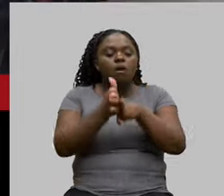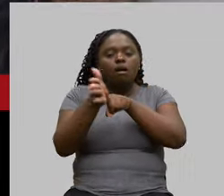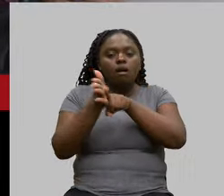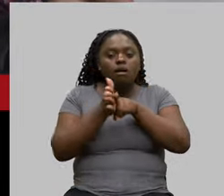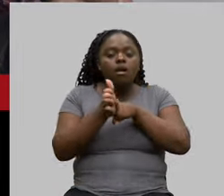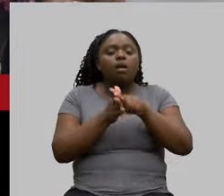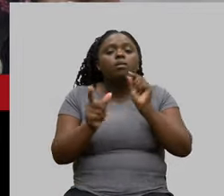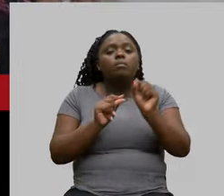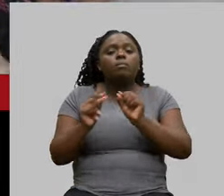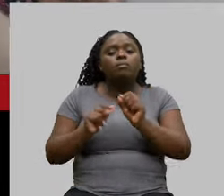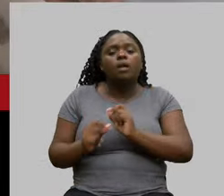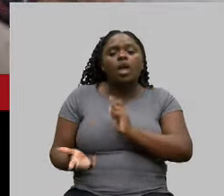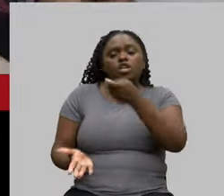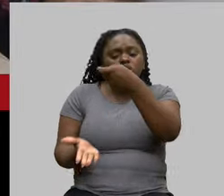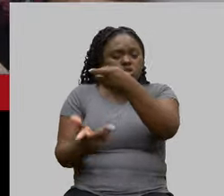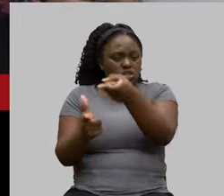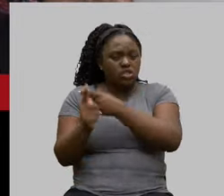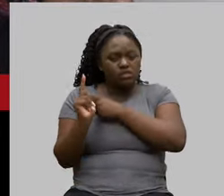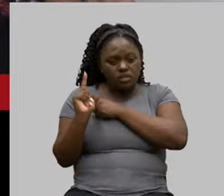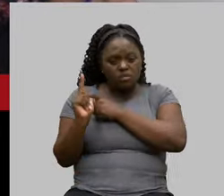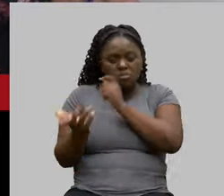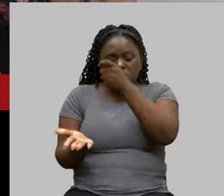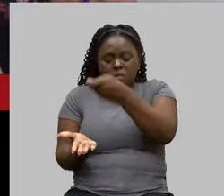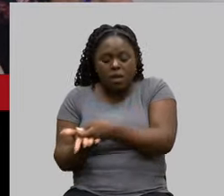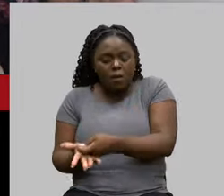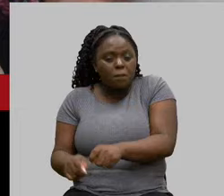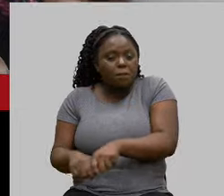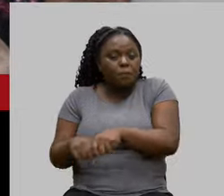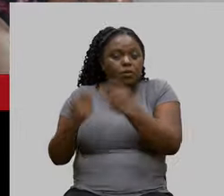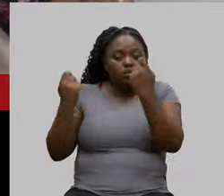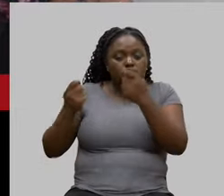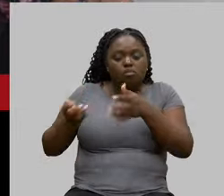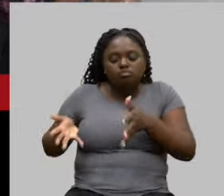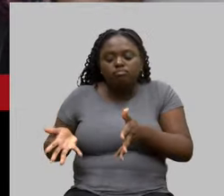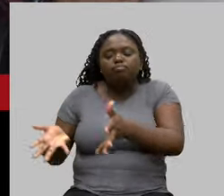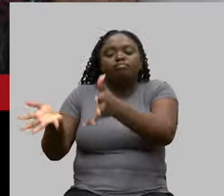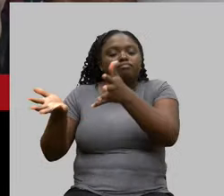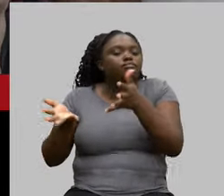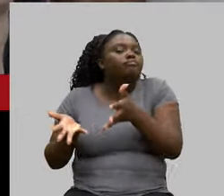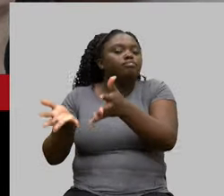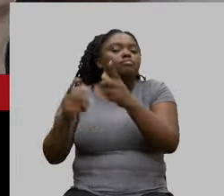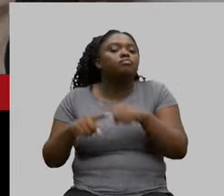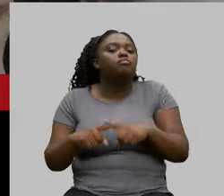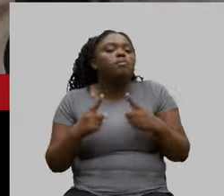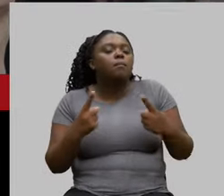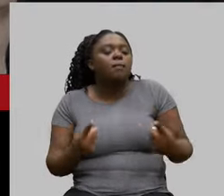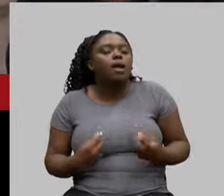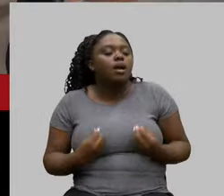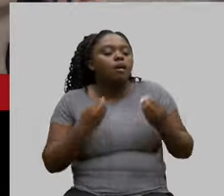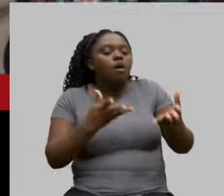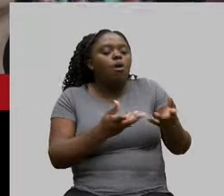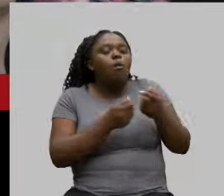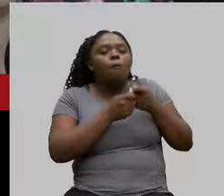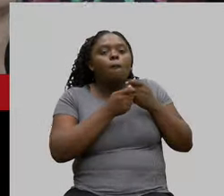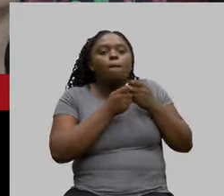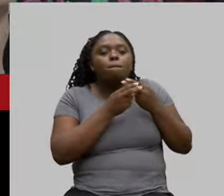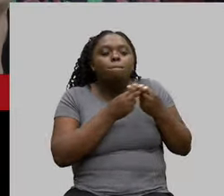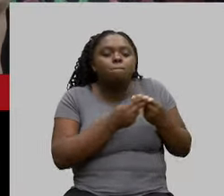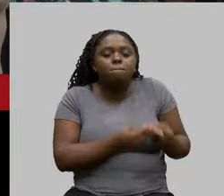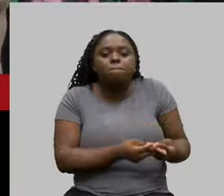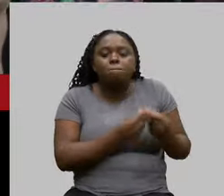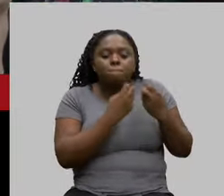esta dívida impagável mas colocando nos ombros dos Servidores um congelamento salarial por 9 anos e isto